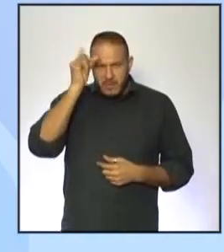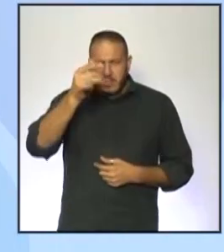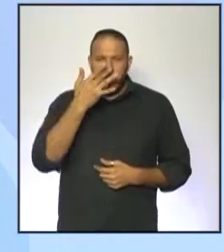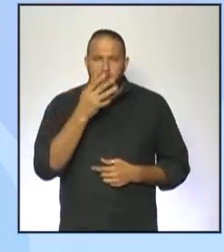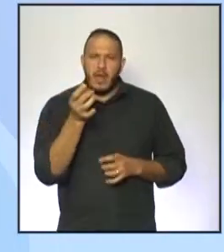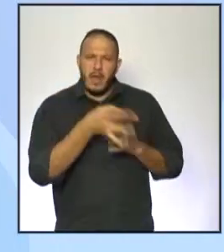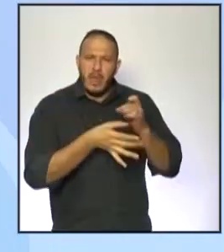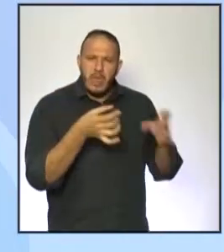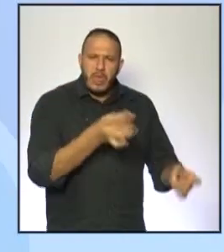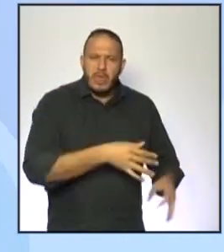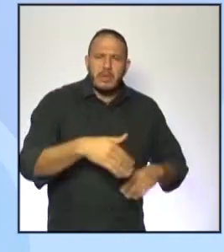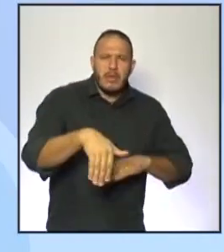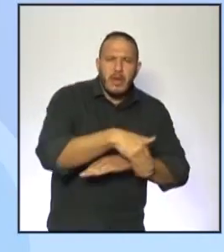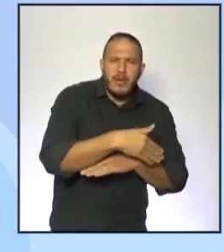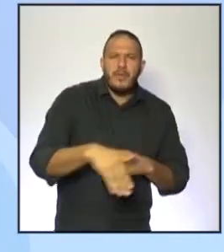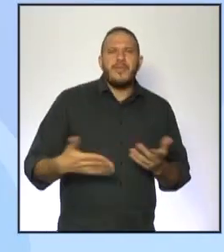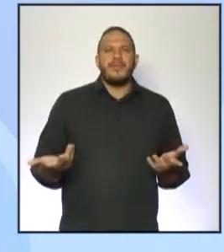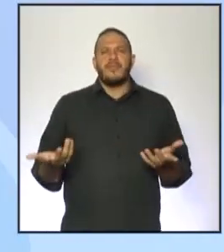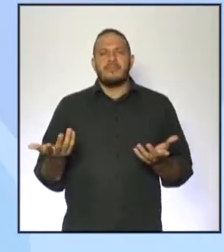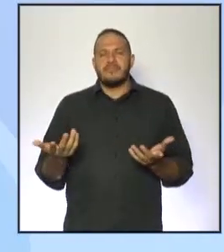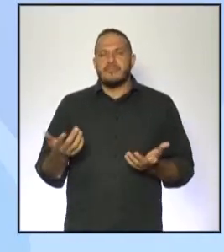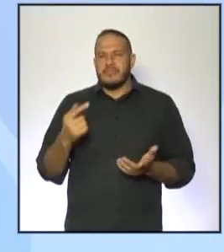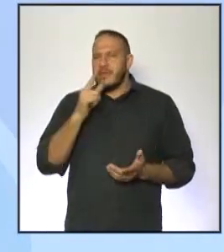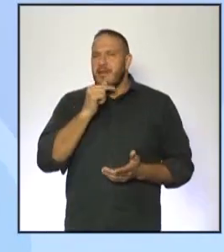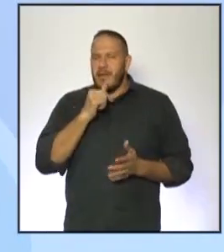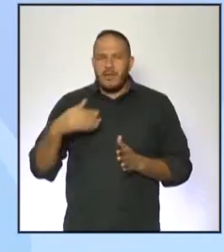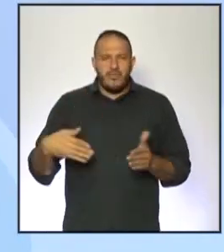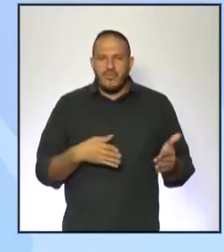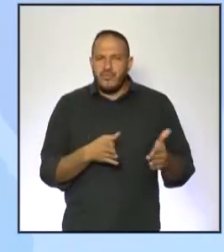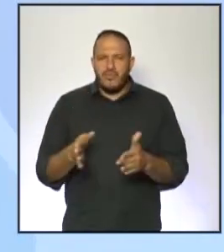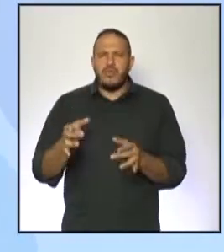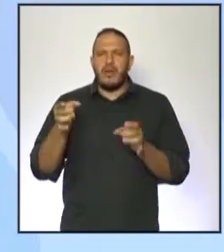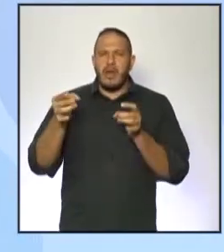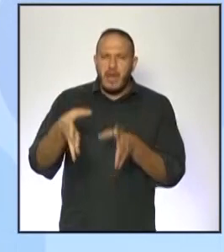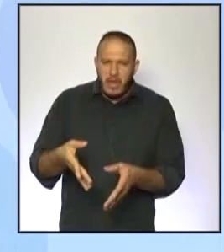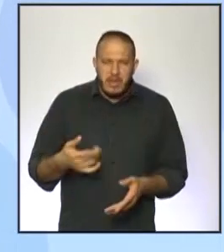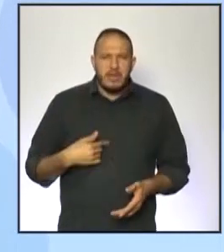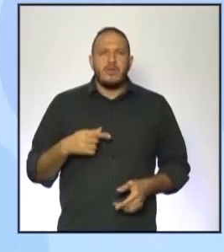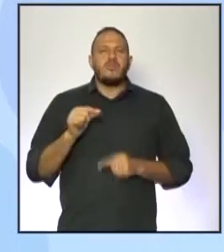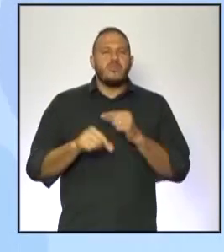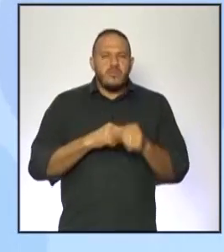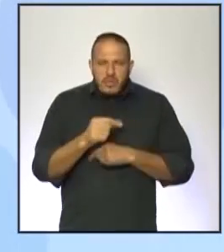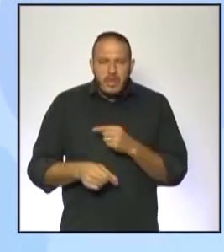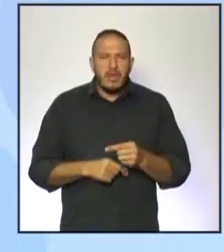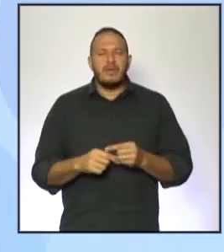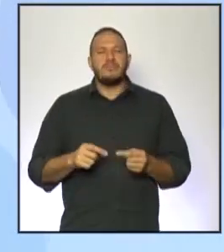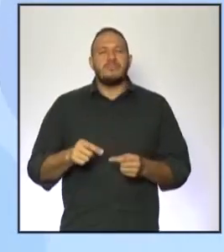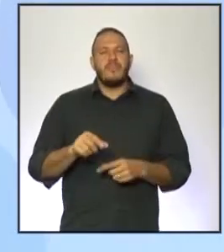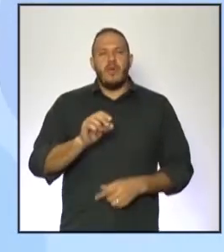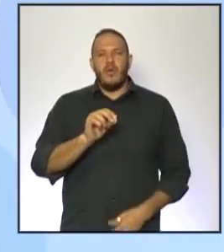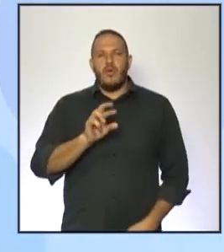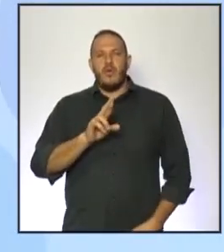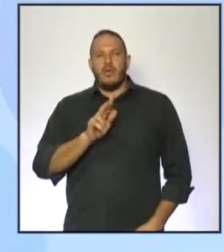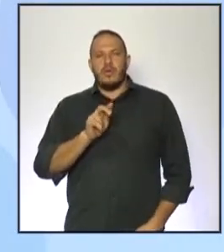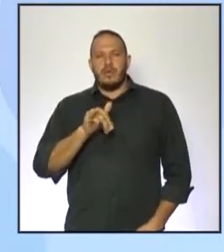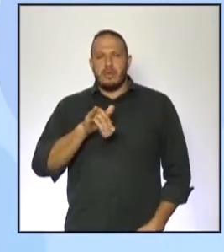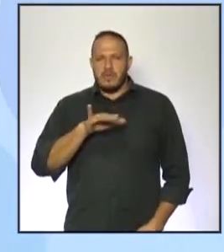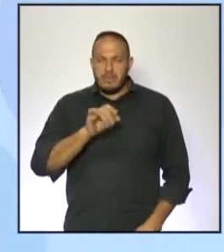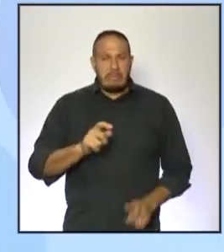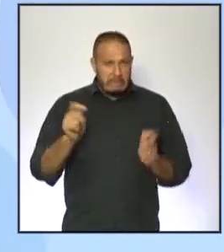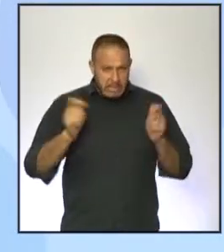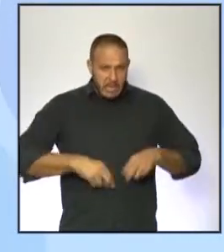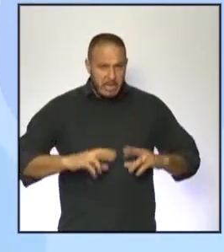nos rios, separar o lixo, né, dentro de casa, do que é orgânico, do que é possível reciclar, mas